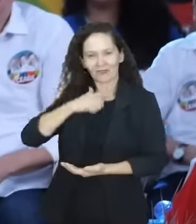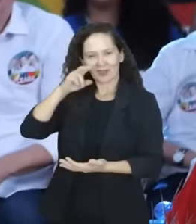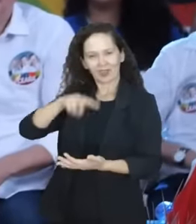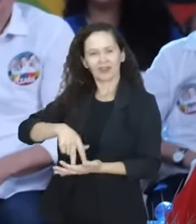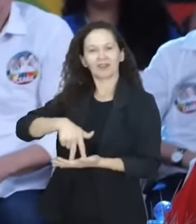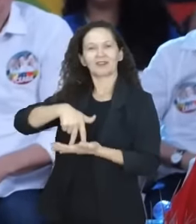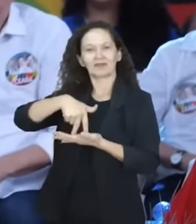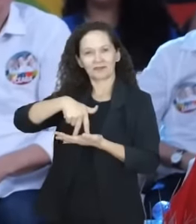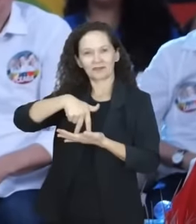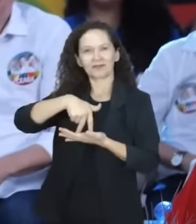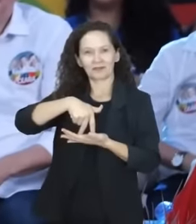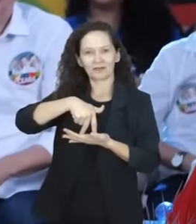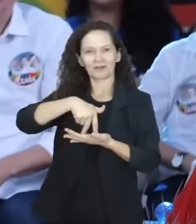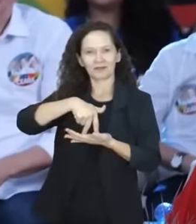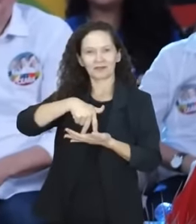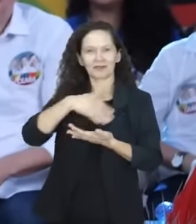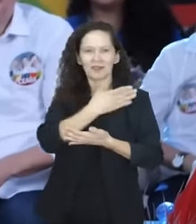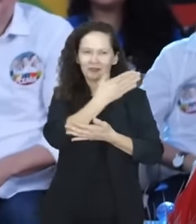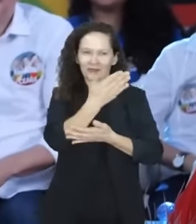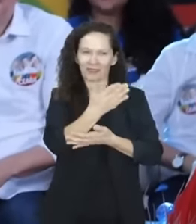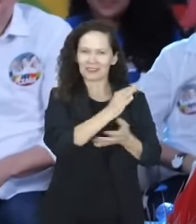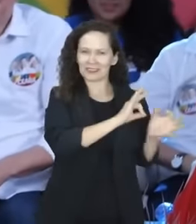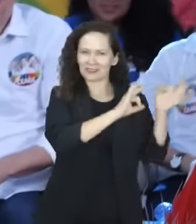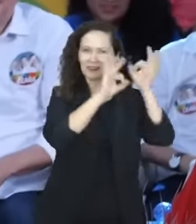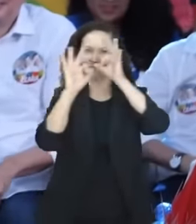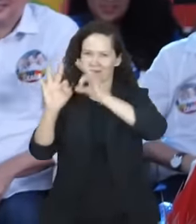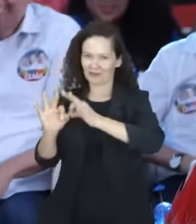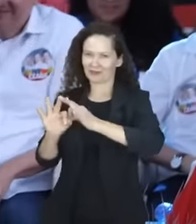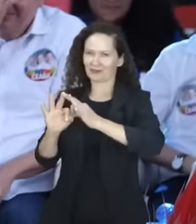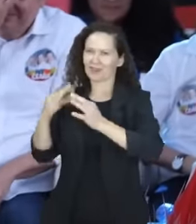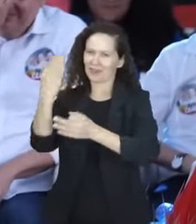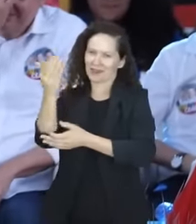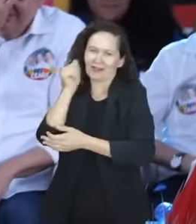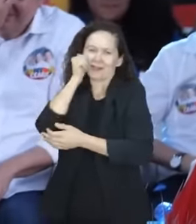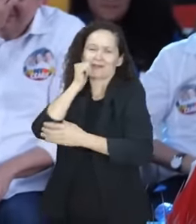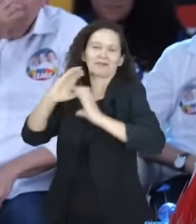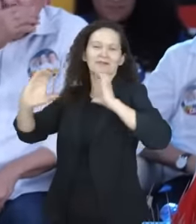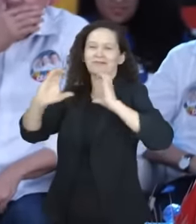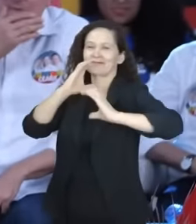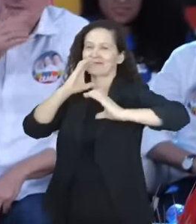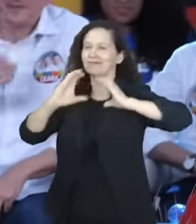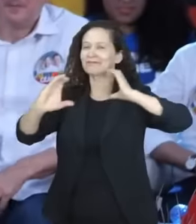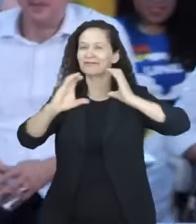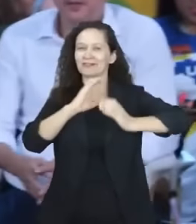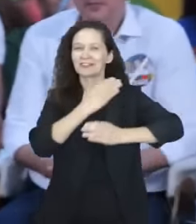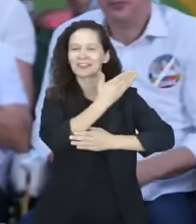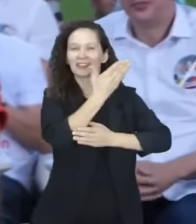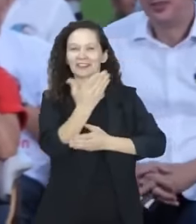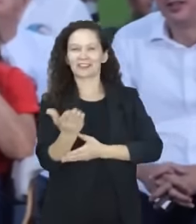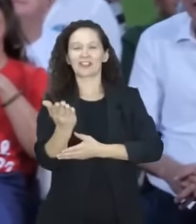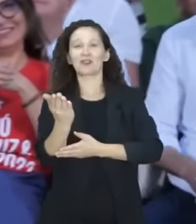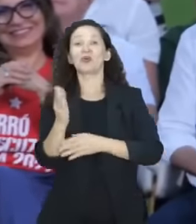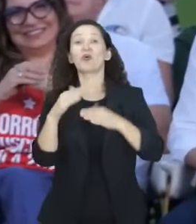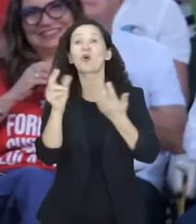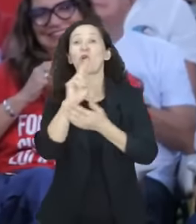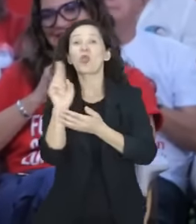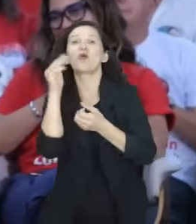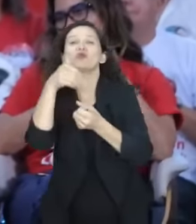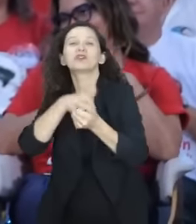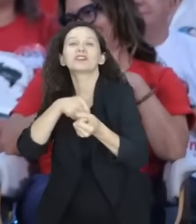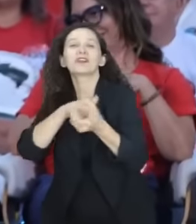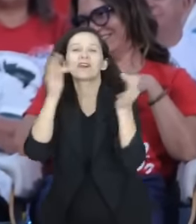Vocês viram essa moça cantando o Sem Medo de Ser Feliz. Essa moça é a